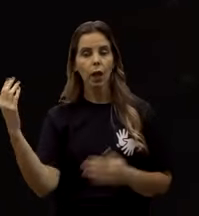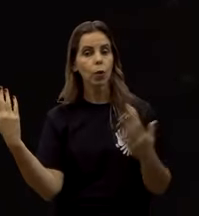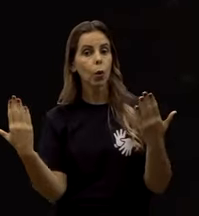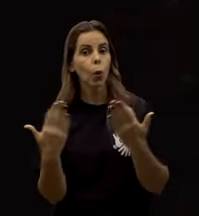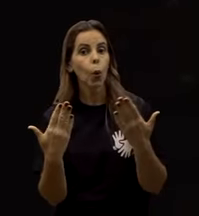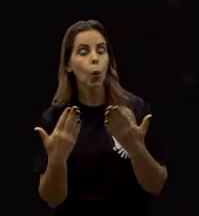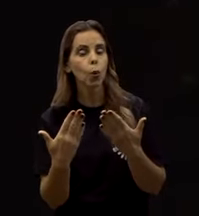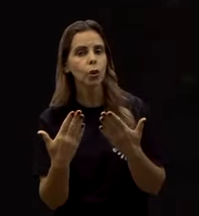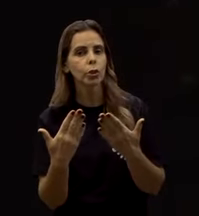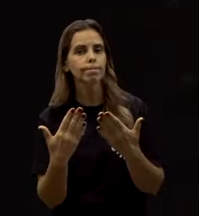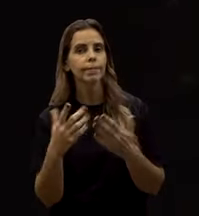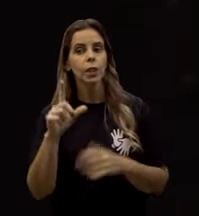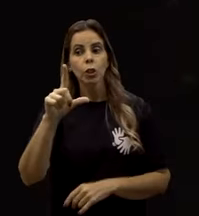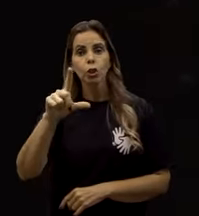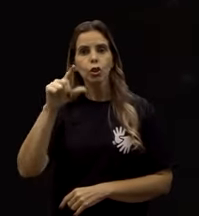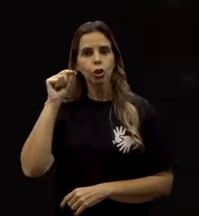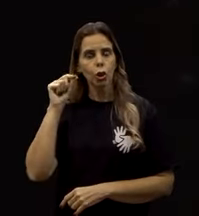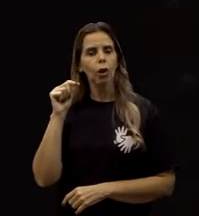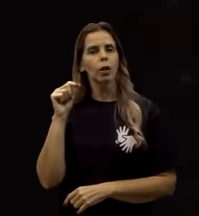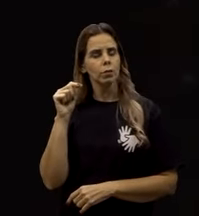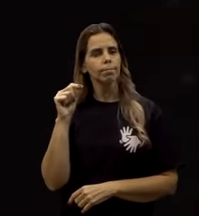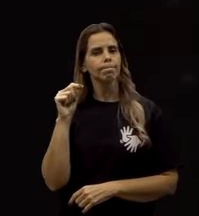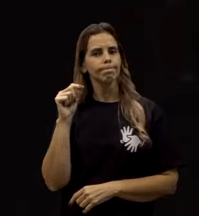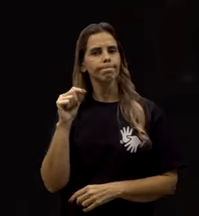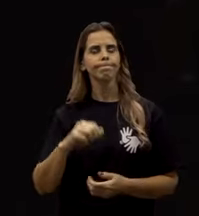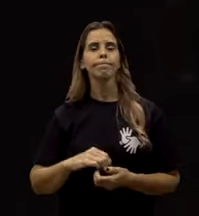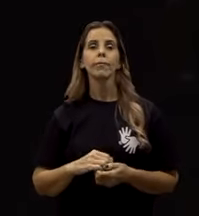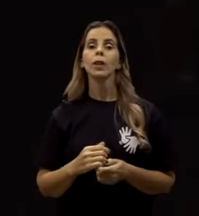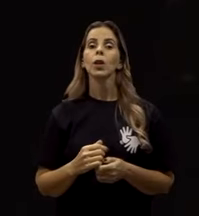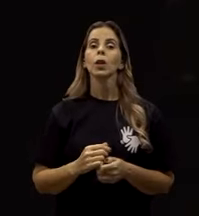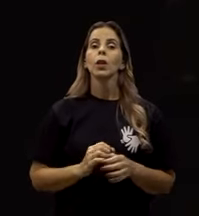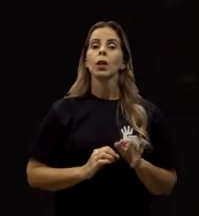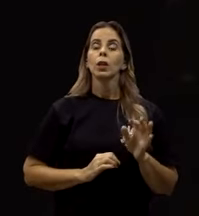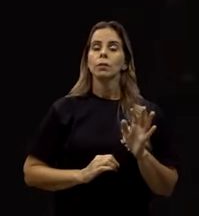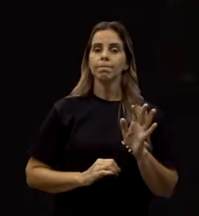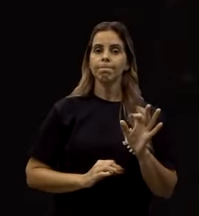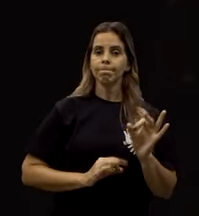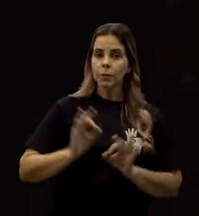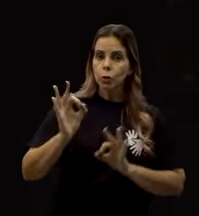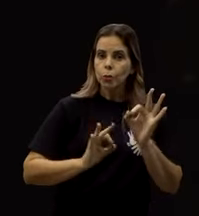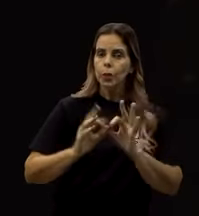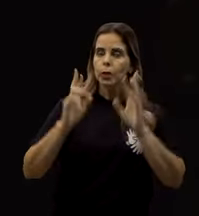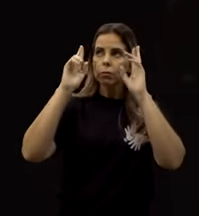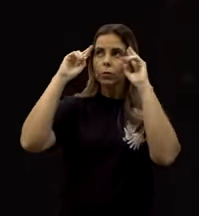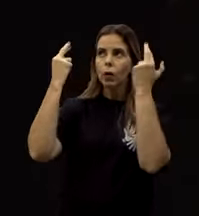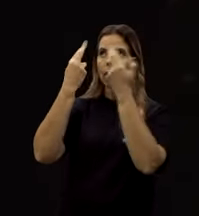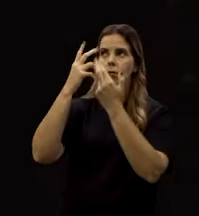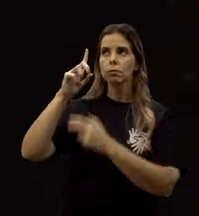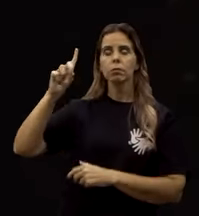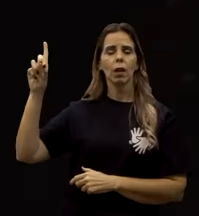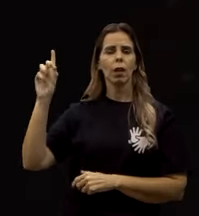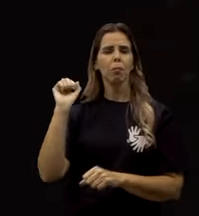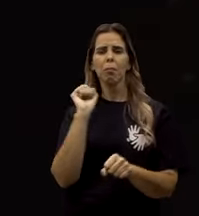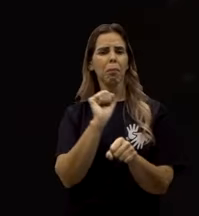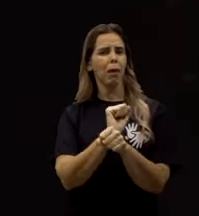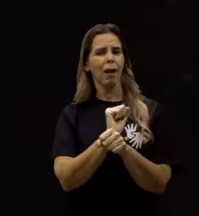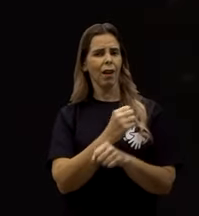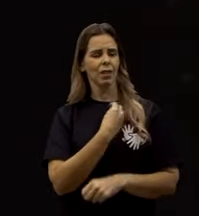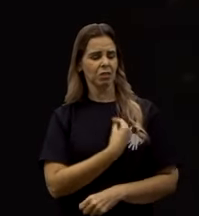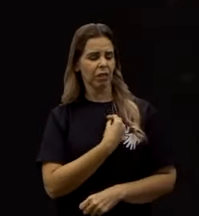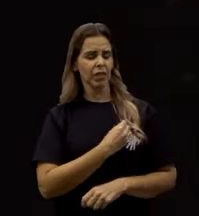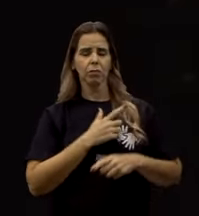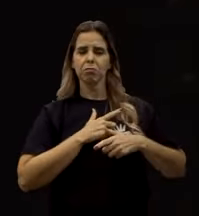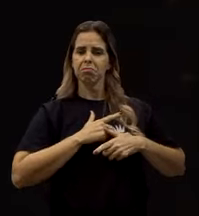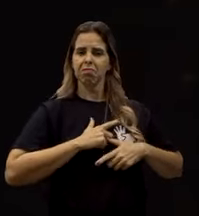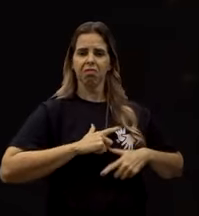envolver os projetos do Reino de Deus Basta desse vazio de propósito que você tem vivido chega